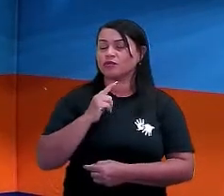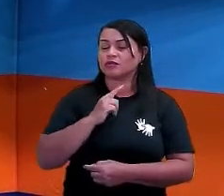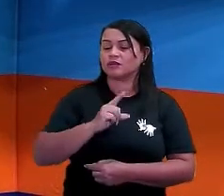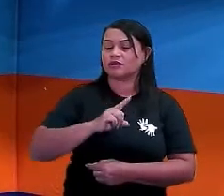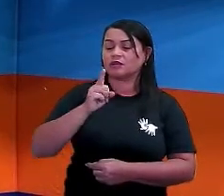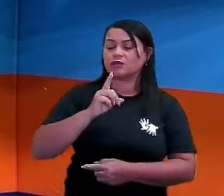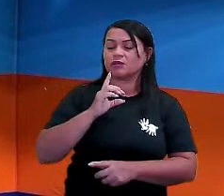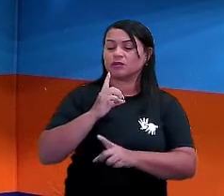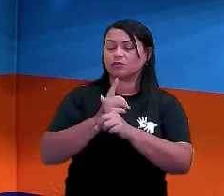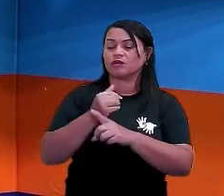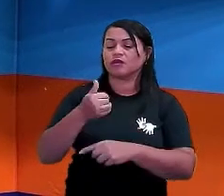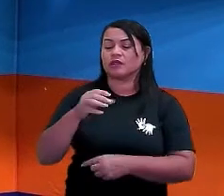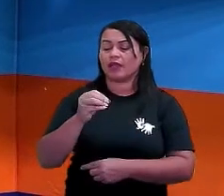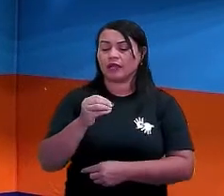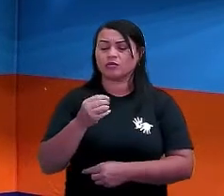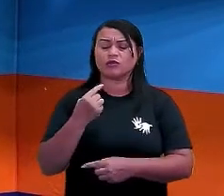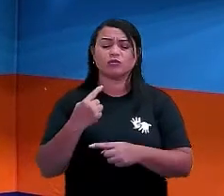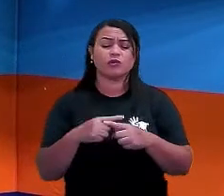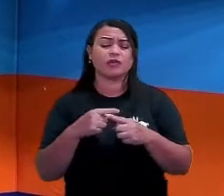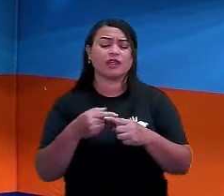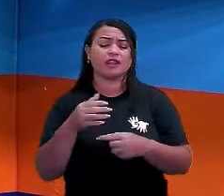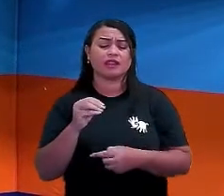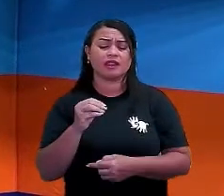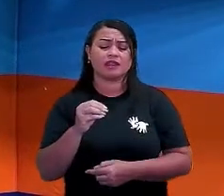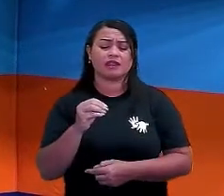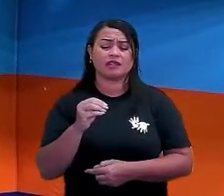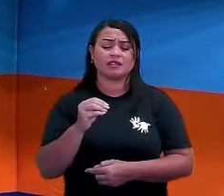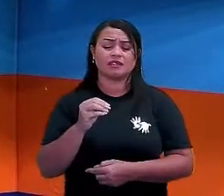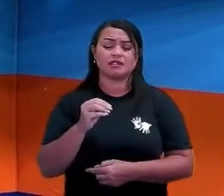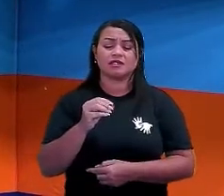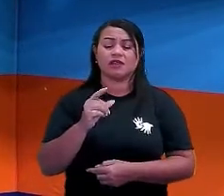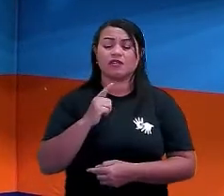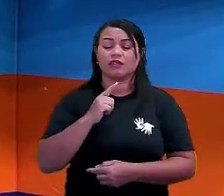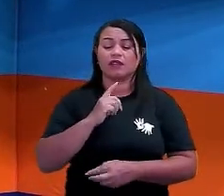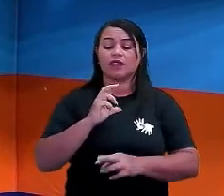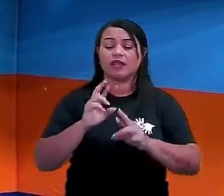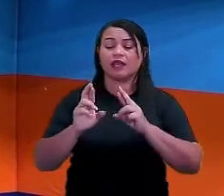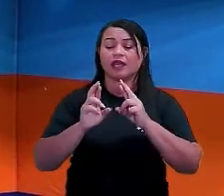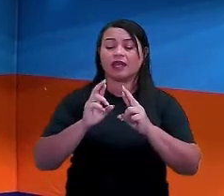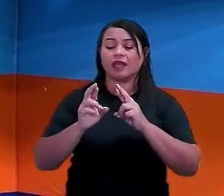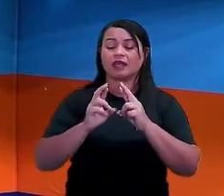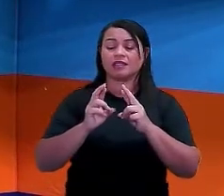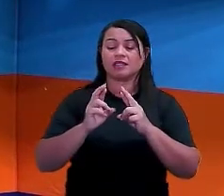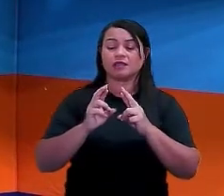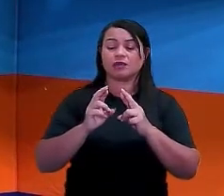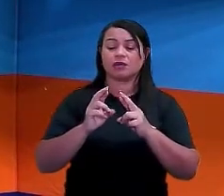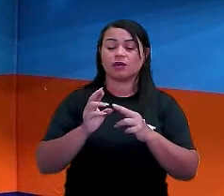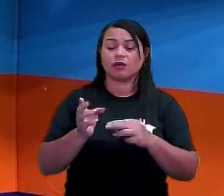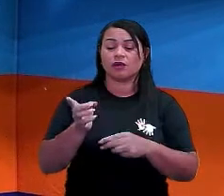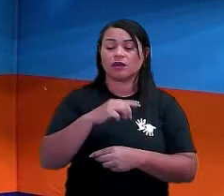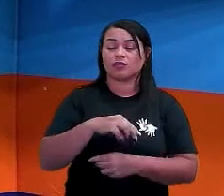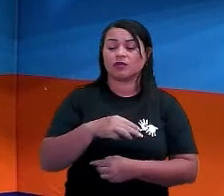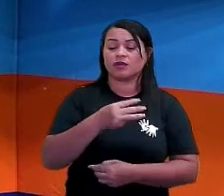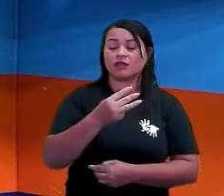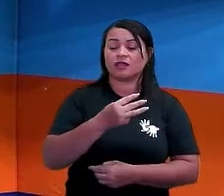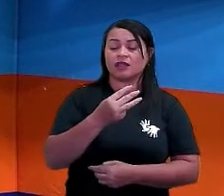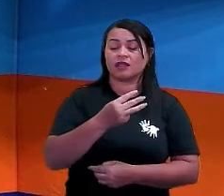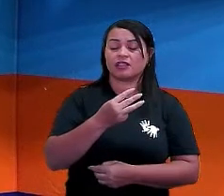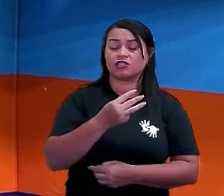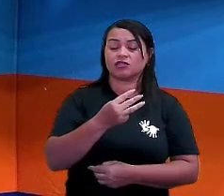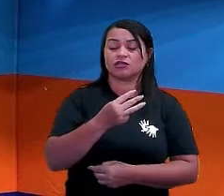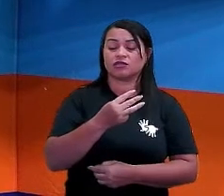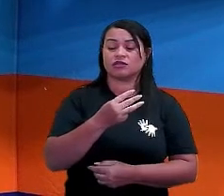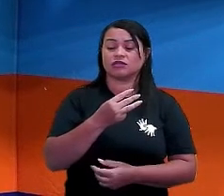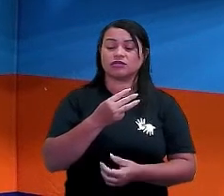gente identificou? 10, não é? Por que 10? Porque eu vou em relação ao termo 3. Termo 3 eu tinha